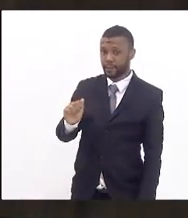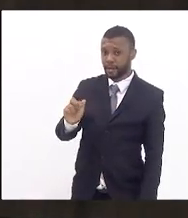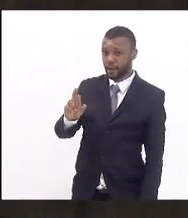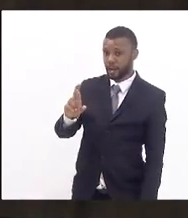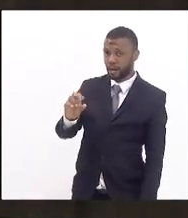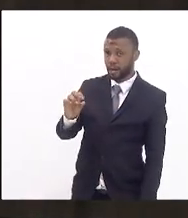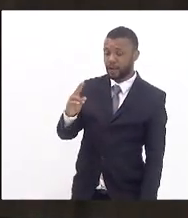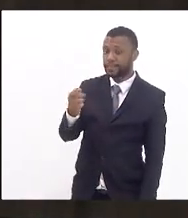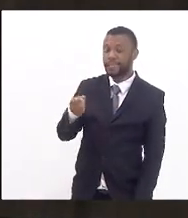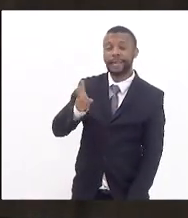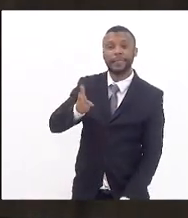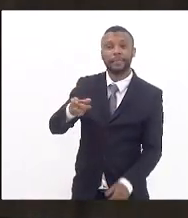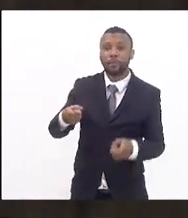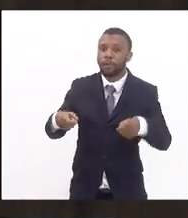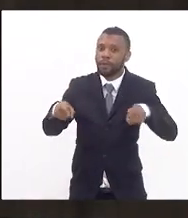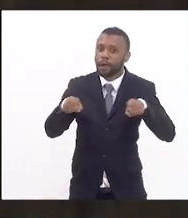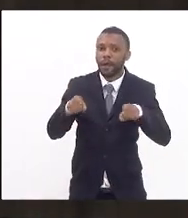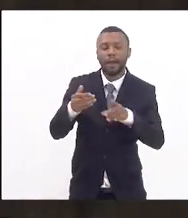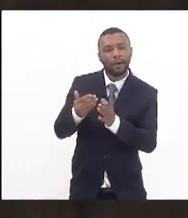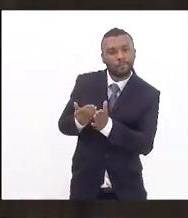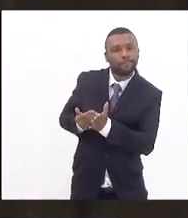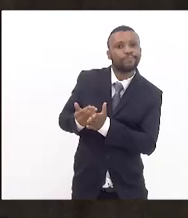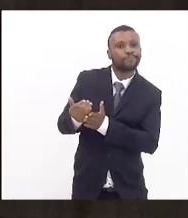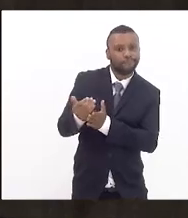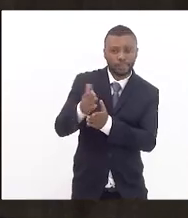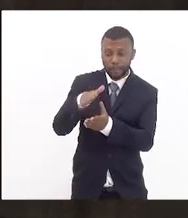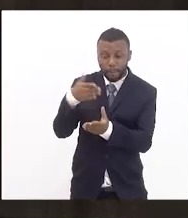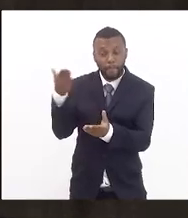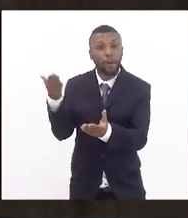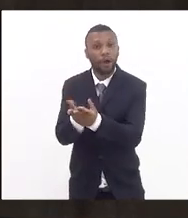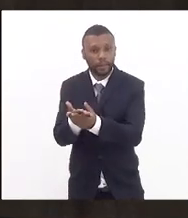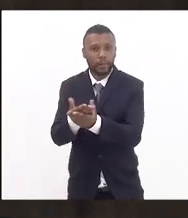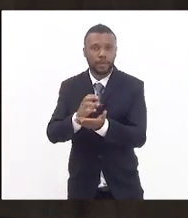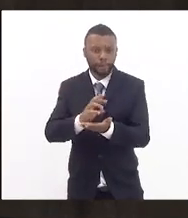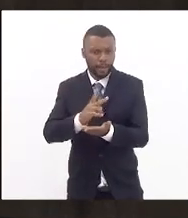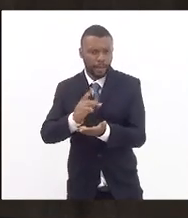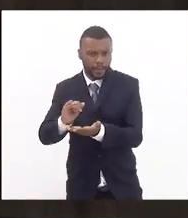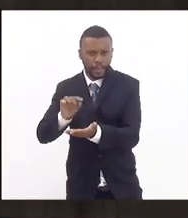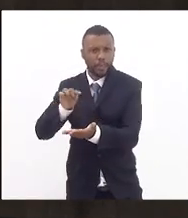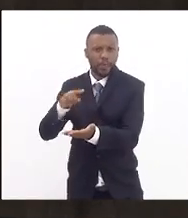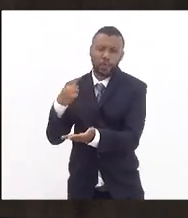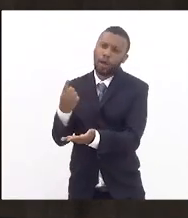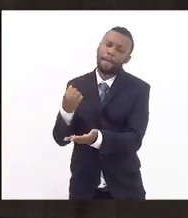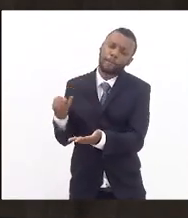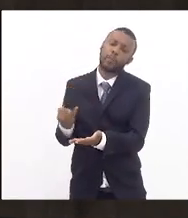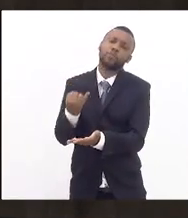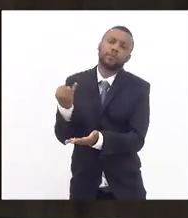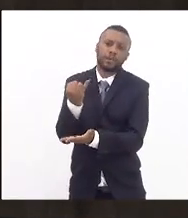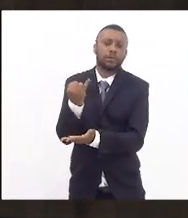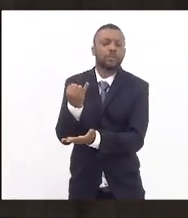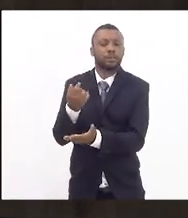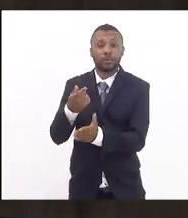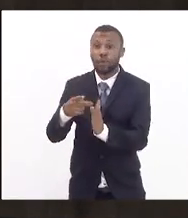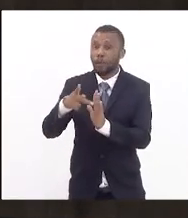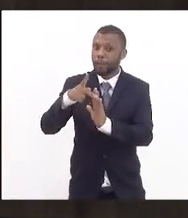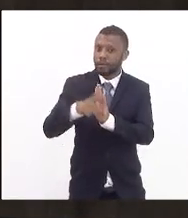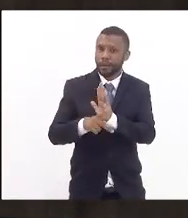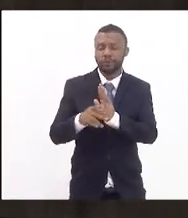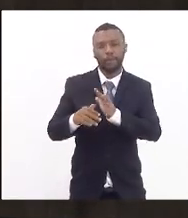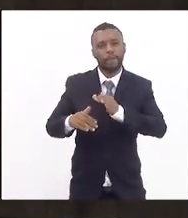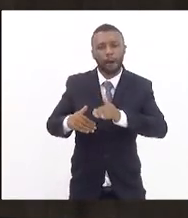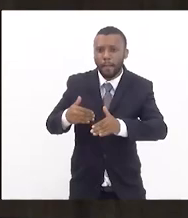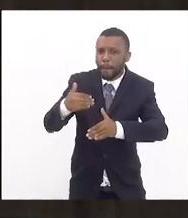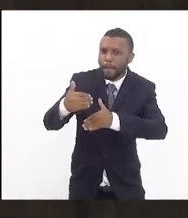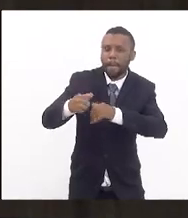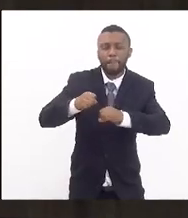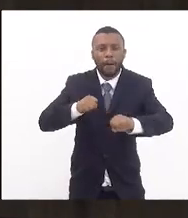abre esse processo de CPI, que para nós é muito importante, e avança nos projetos em defesa das